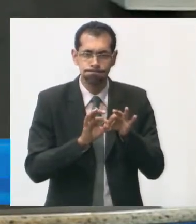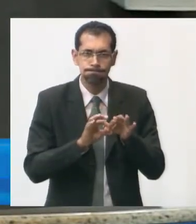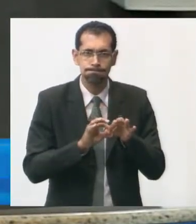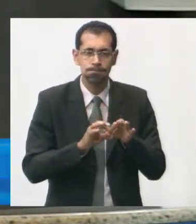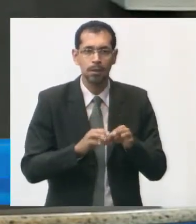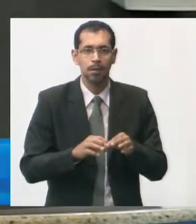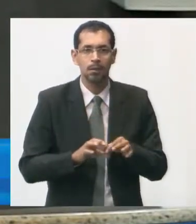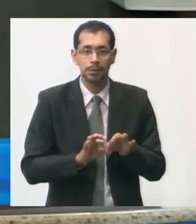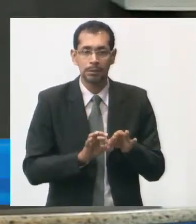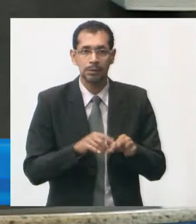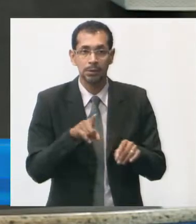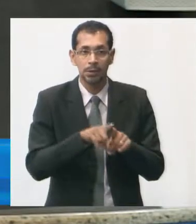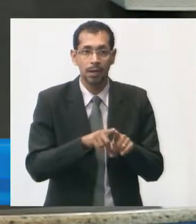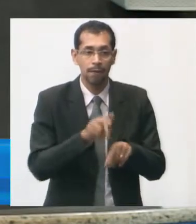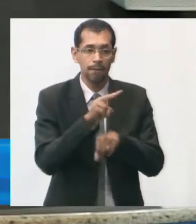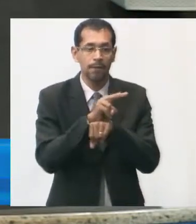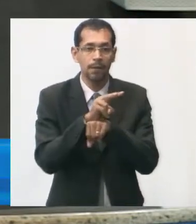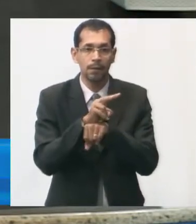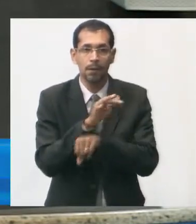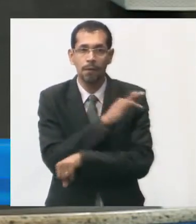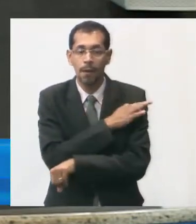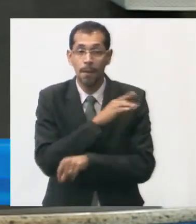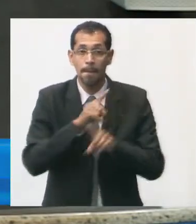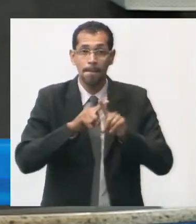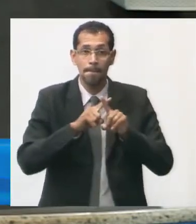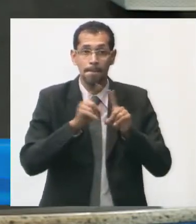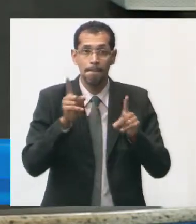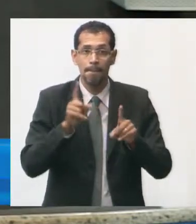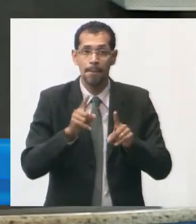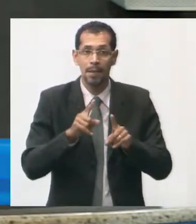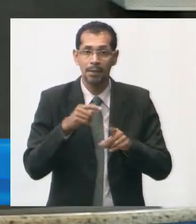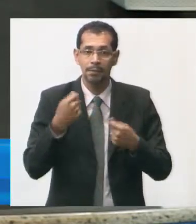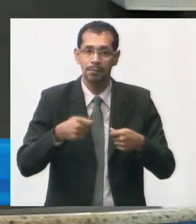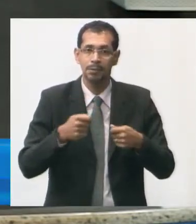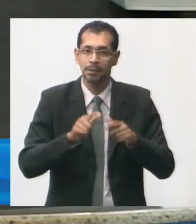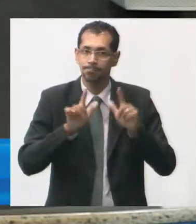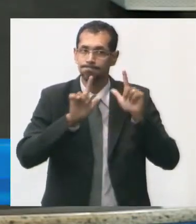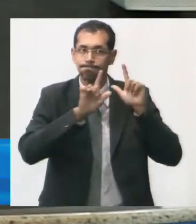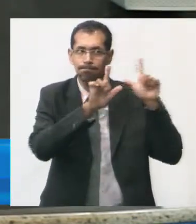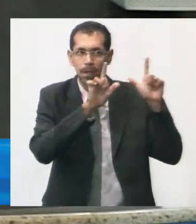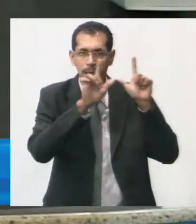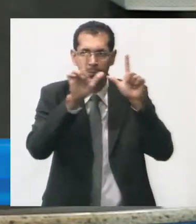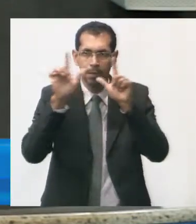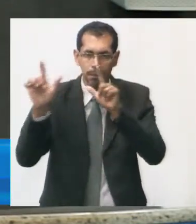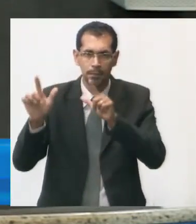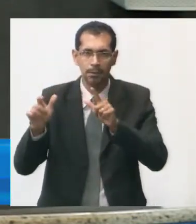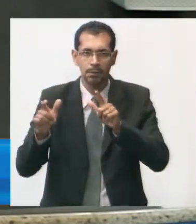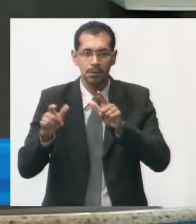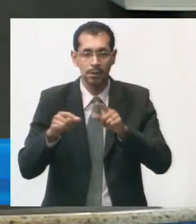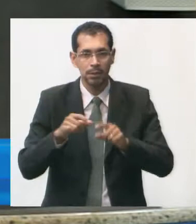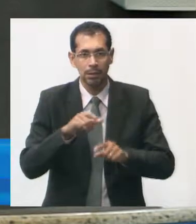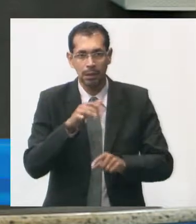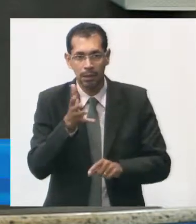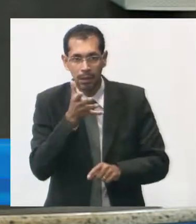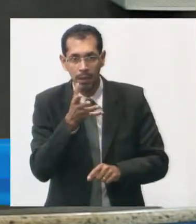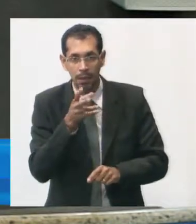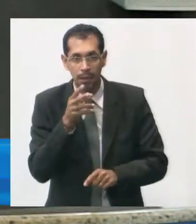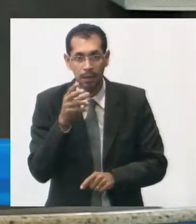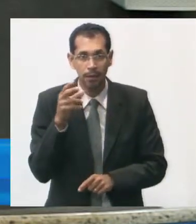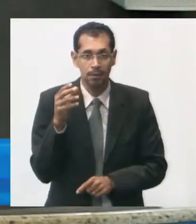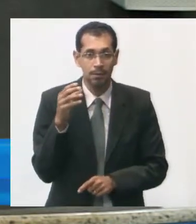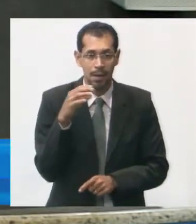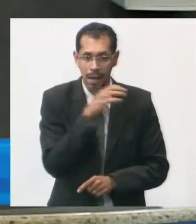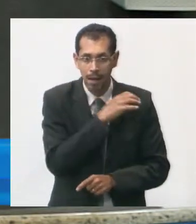ela não pode estar escondida. E outra coisa, você quer reduzir velocidade? Coloca-se lombadas, coloca radar, instala-se radar sim,